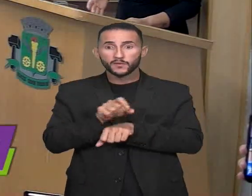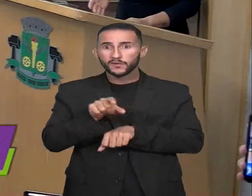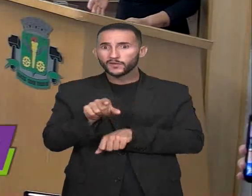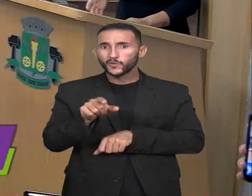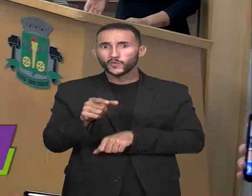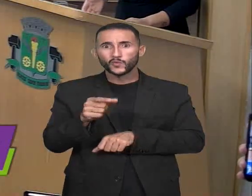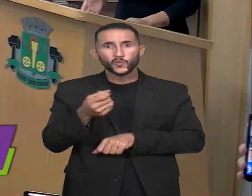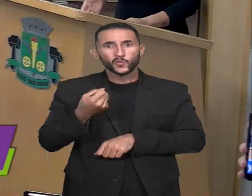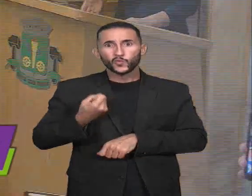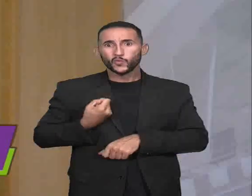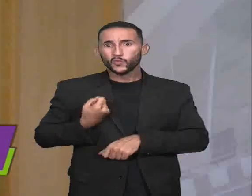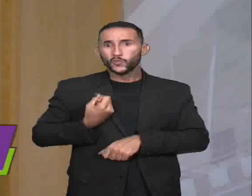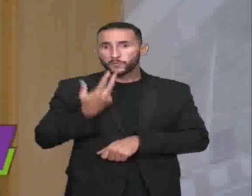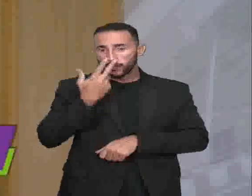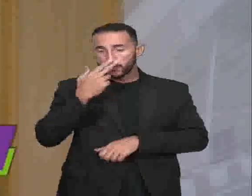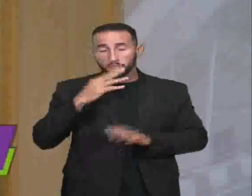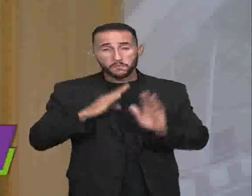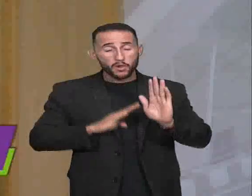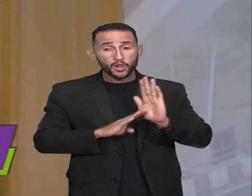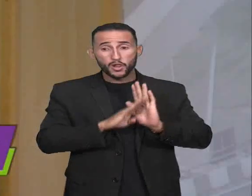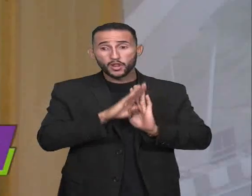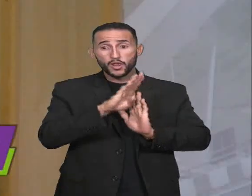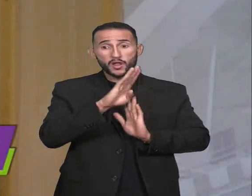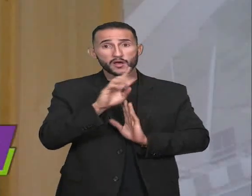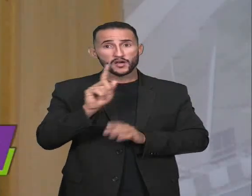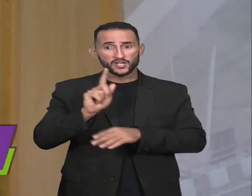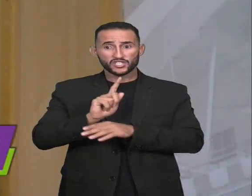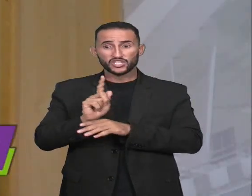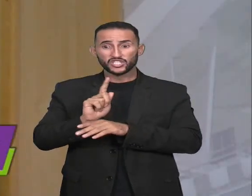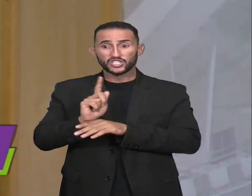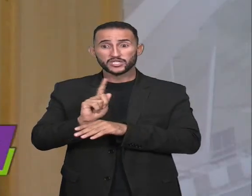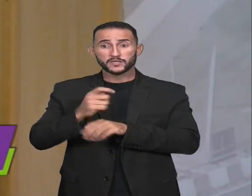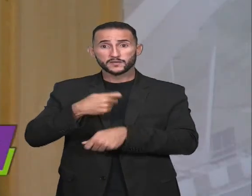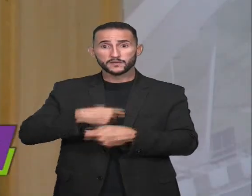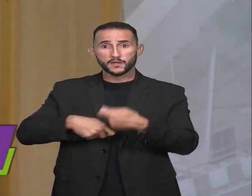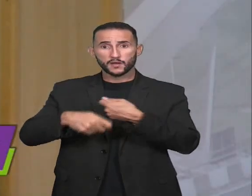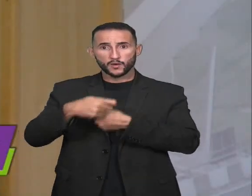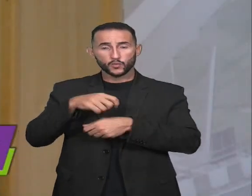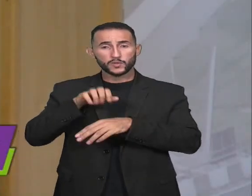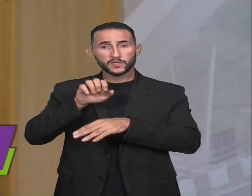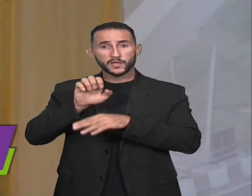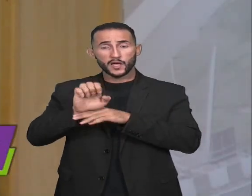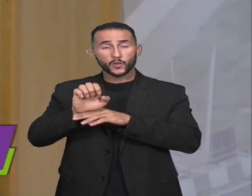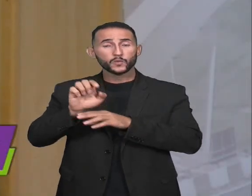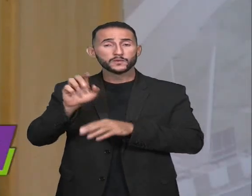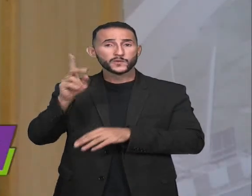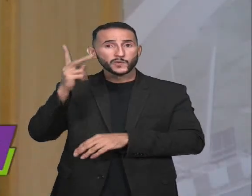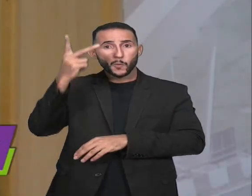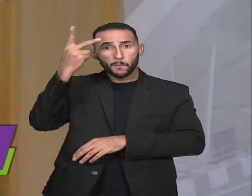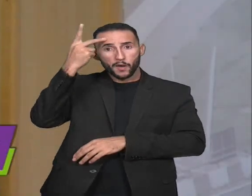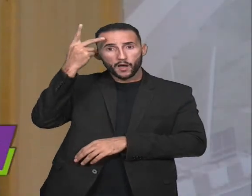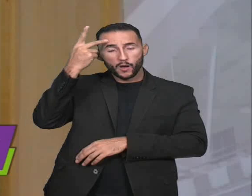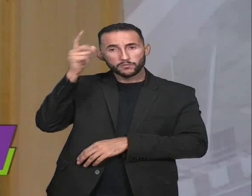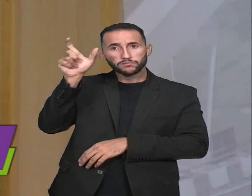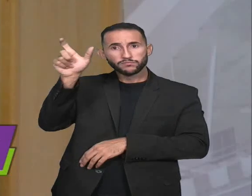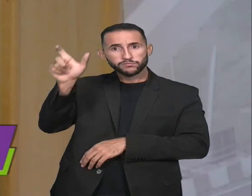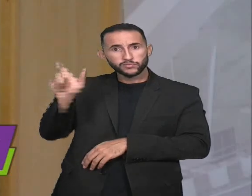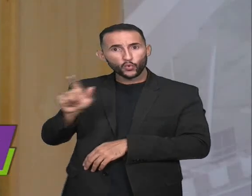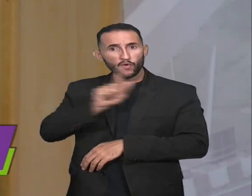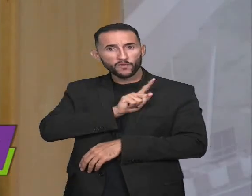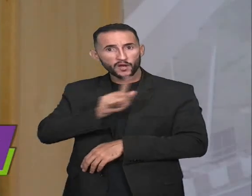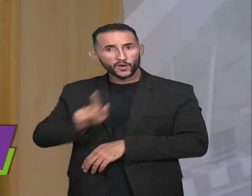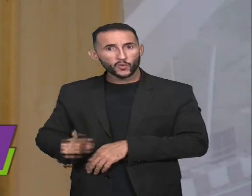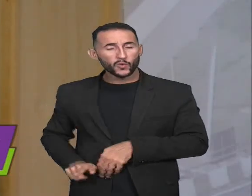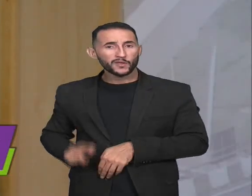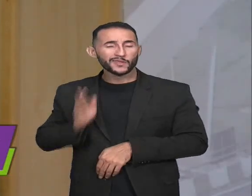aumentou muito no último ano A gestão da saúde no Estado de São Paulo encabeçada pelo Tarcísio